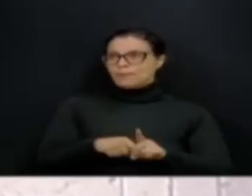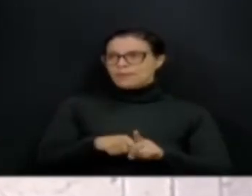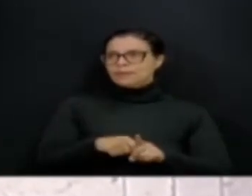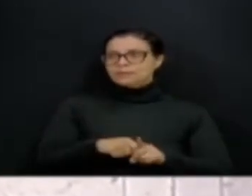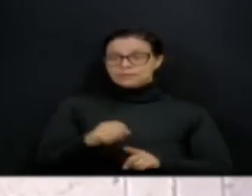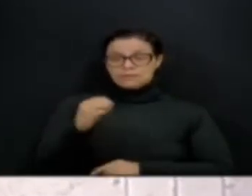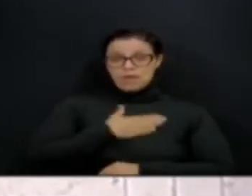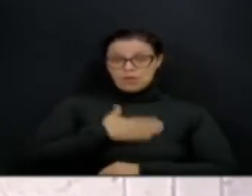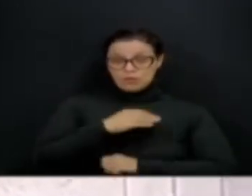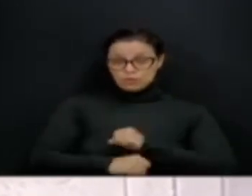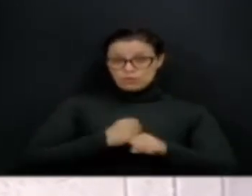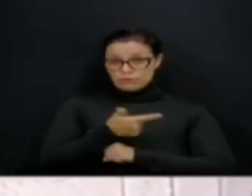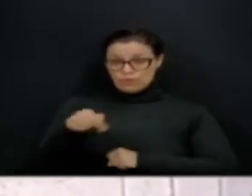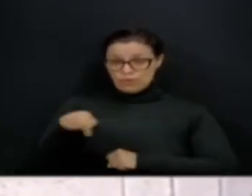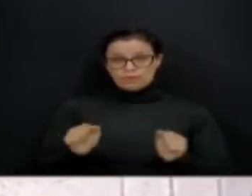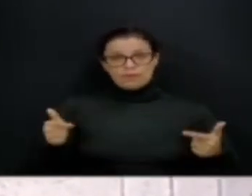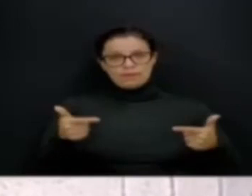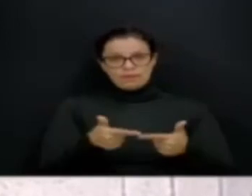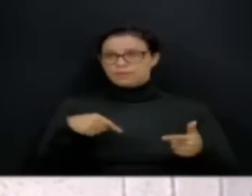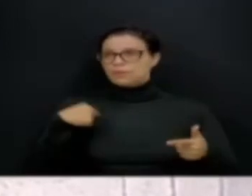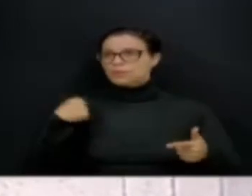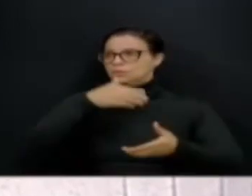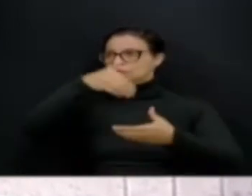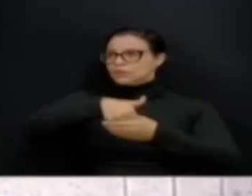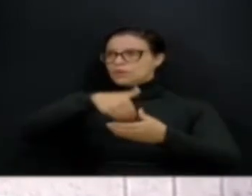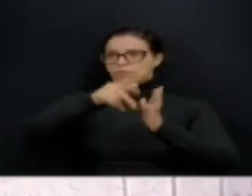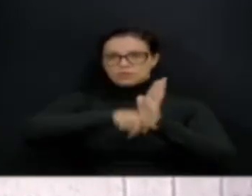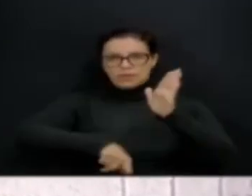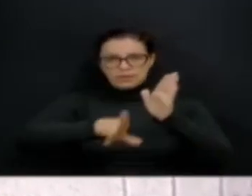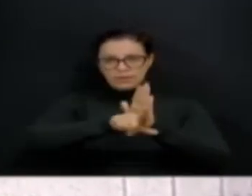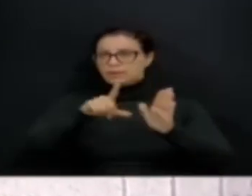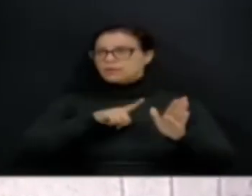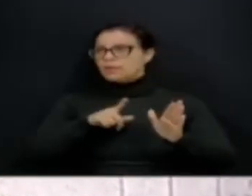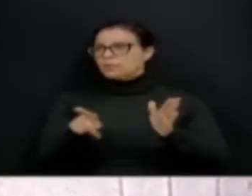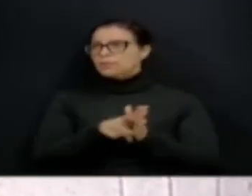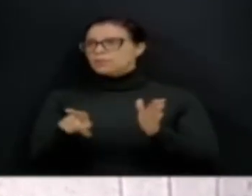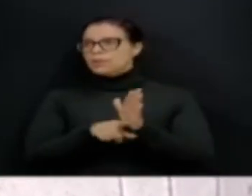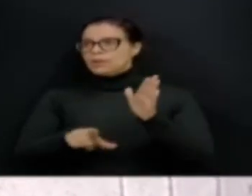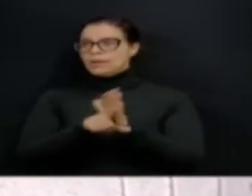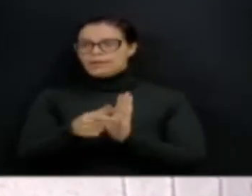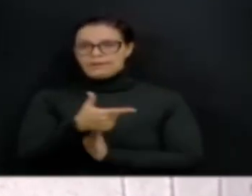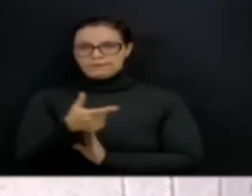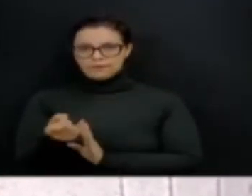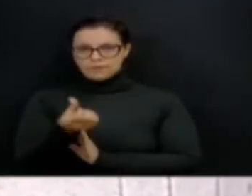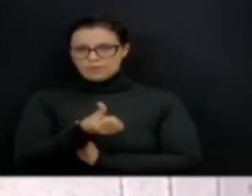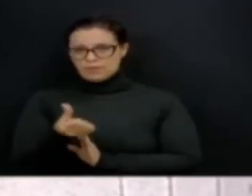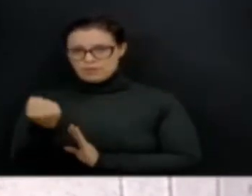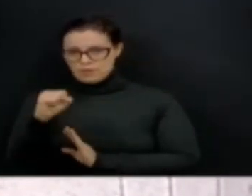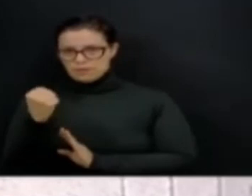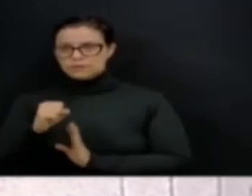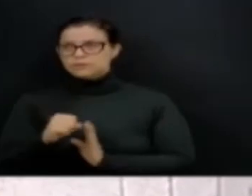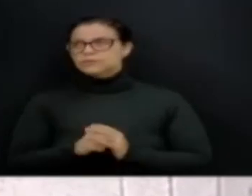18/8/2021, aqui nessa casa, a gente votava o PL, que deu origem à Lei